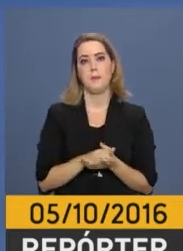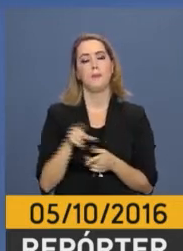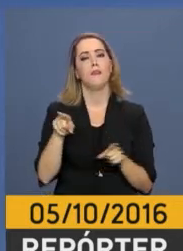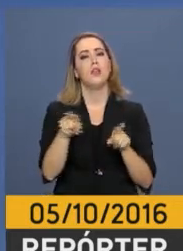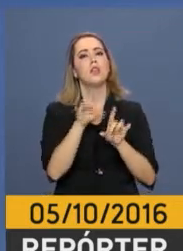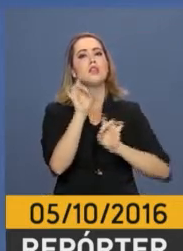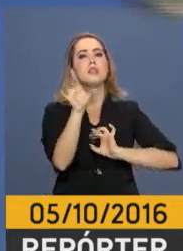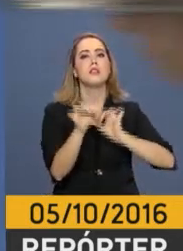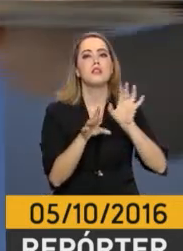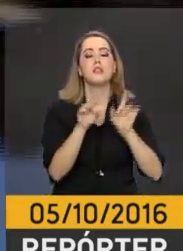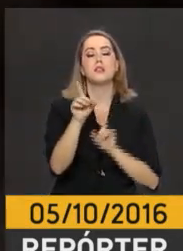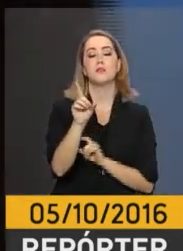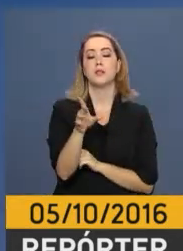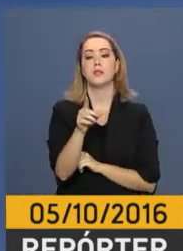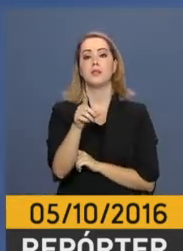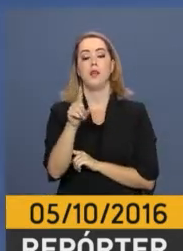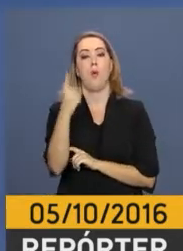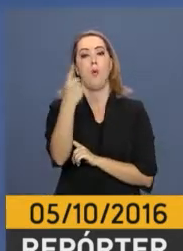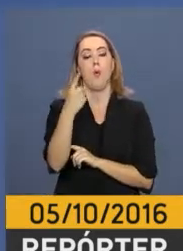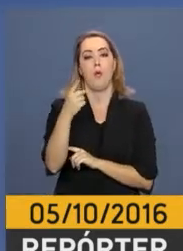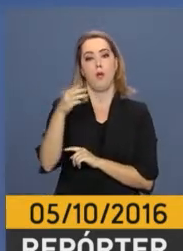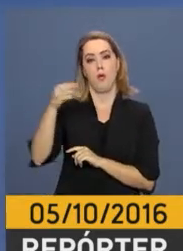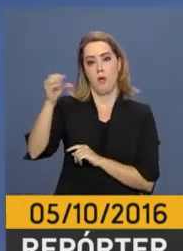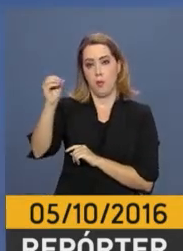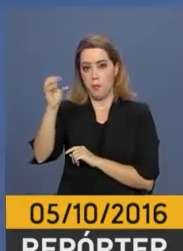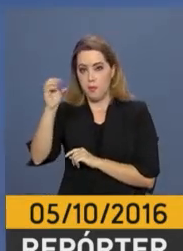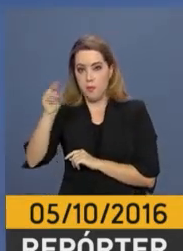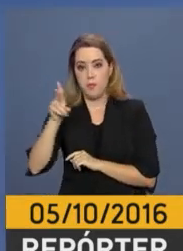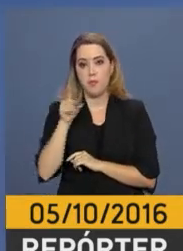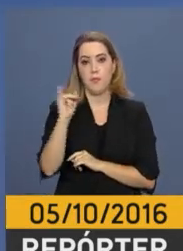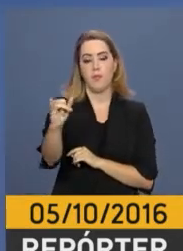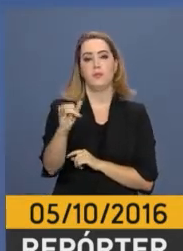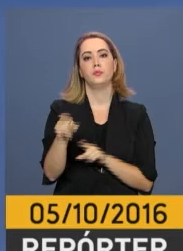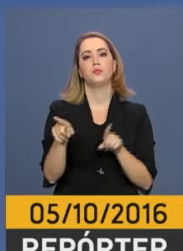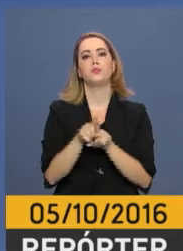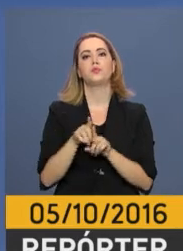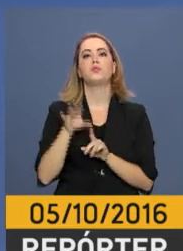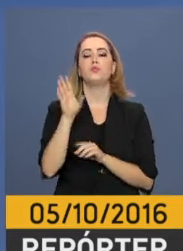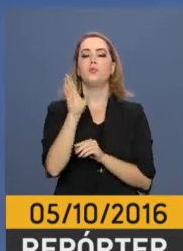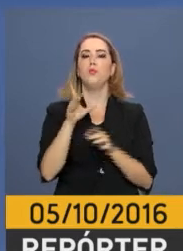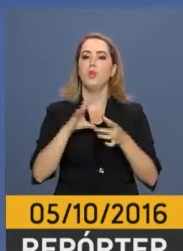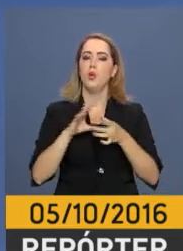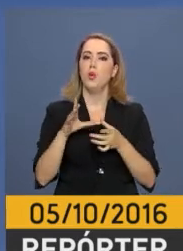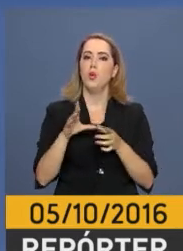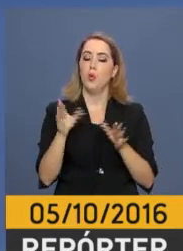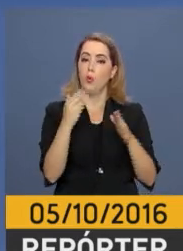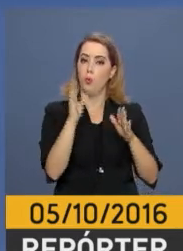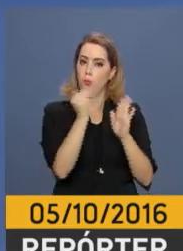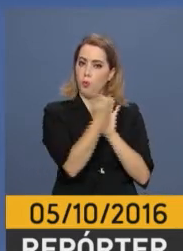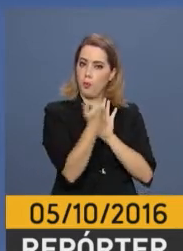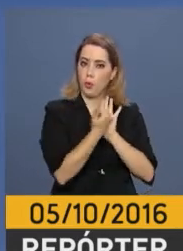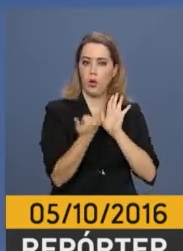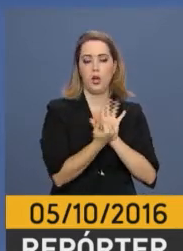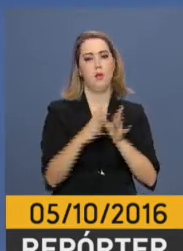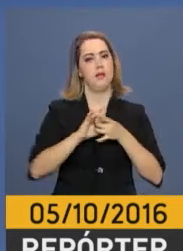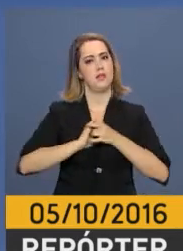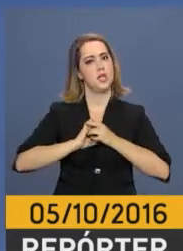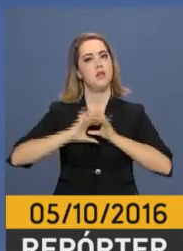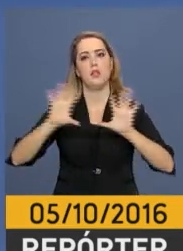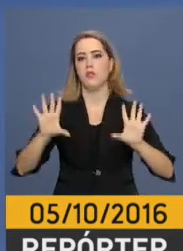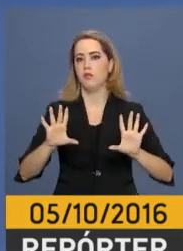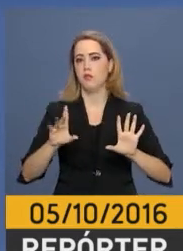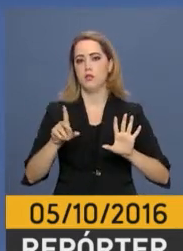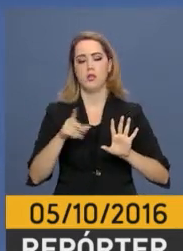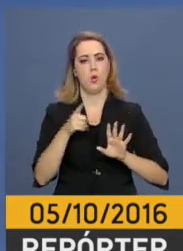especial nos primeiros mil dias é importante dizer que vai ser um programa de livre adesão ninguém vai ser obrigado a